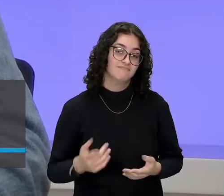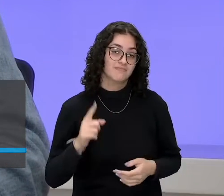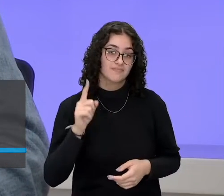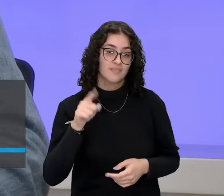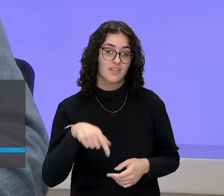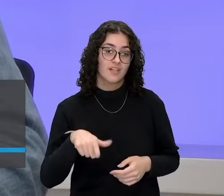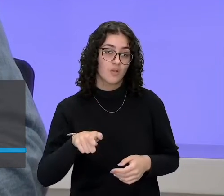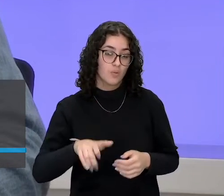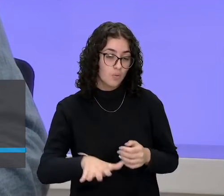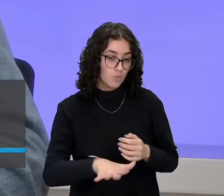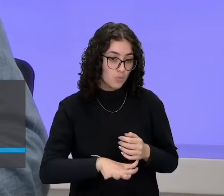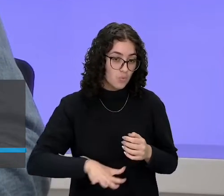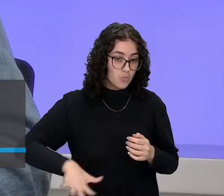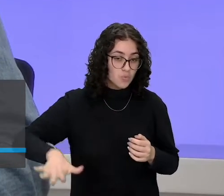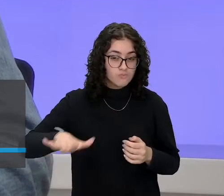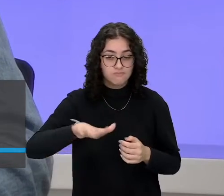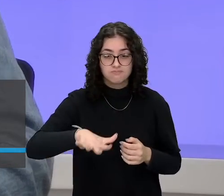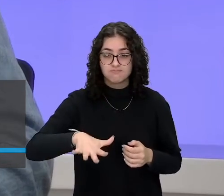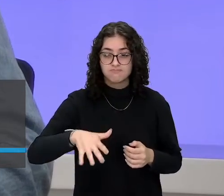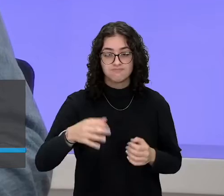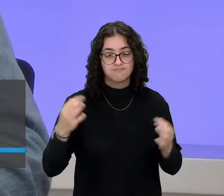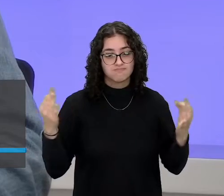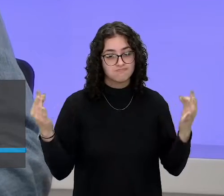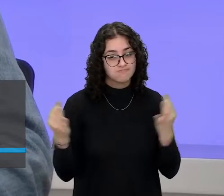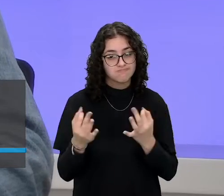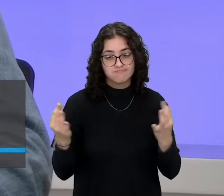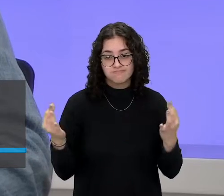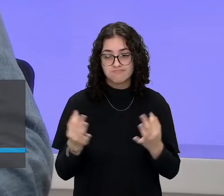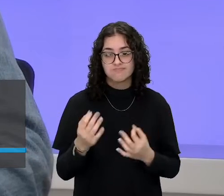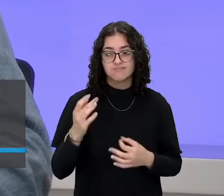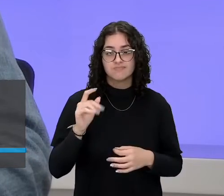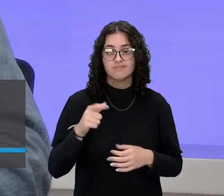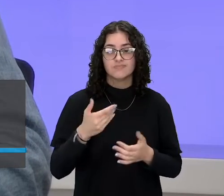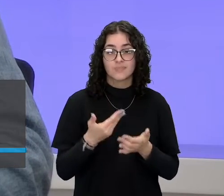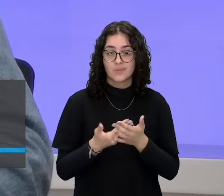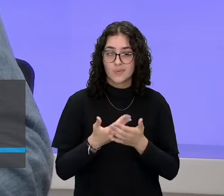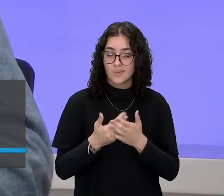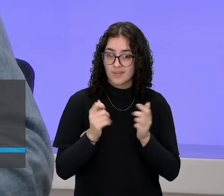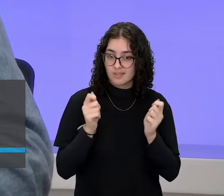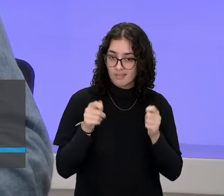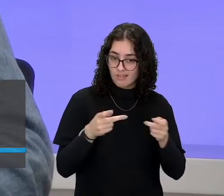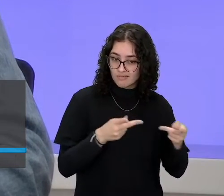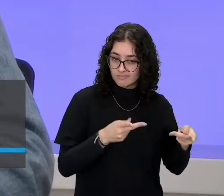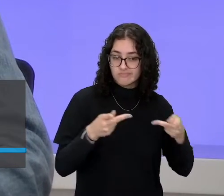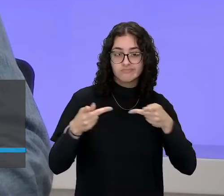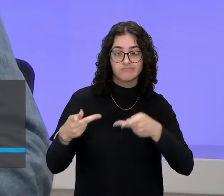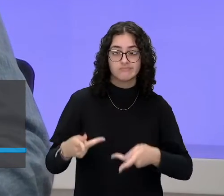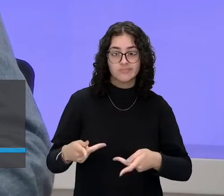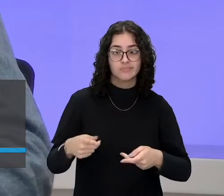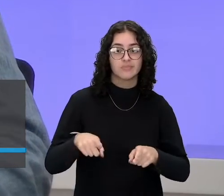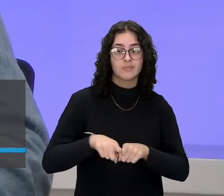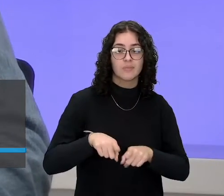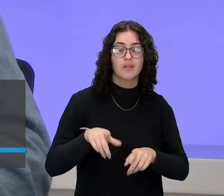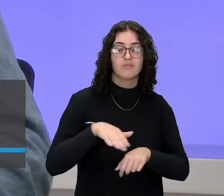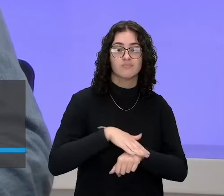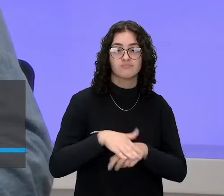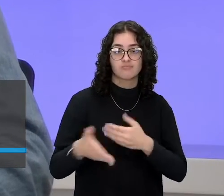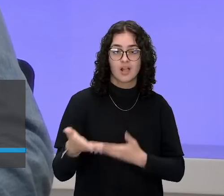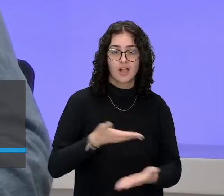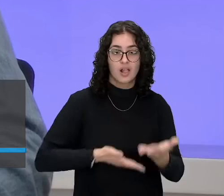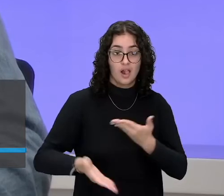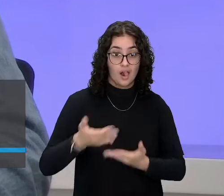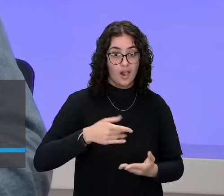uma região muito bacana, né? Que se as escolas pudessem ir e visitar e falar, também seriam